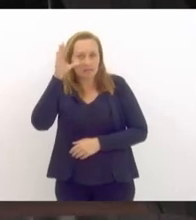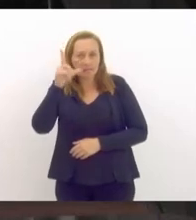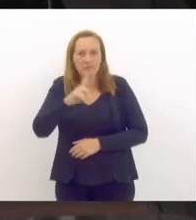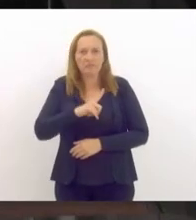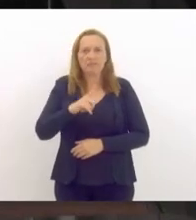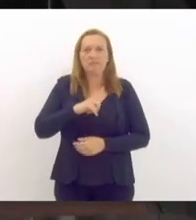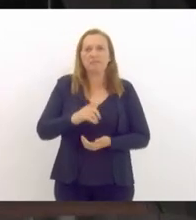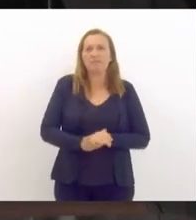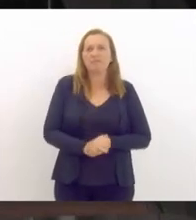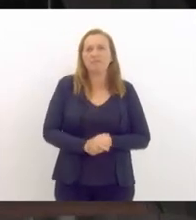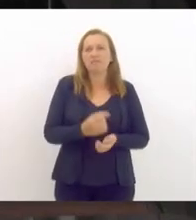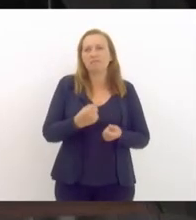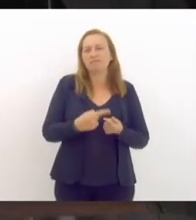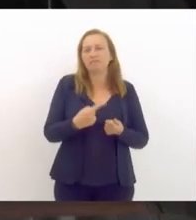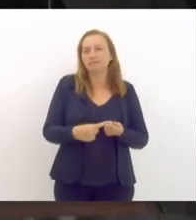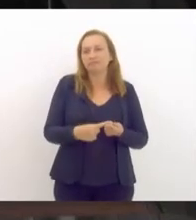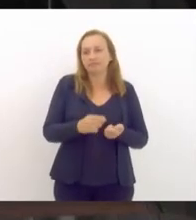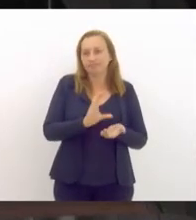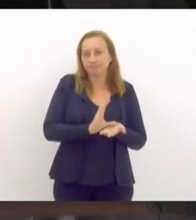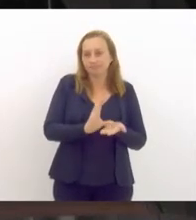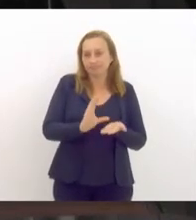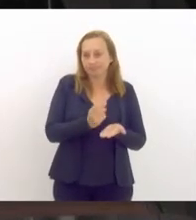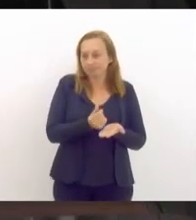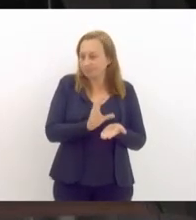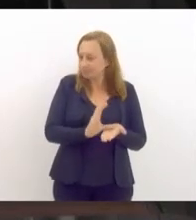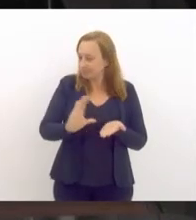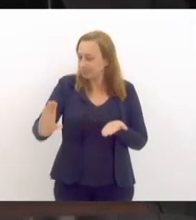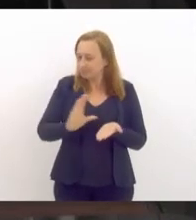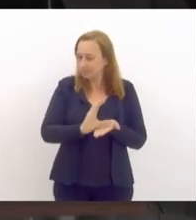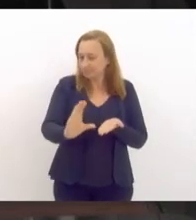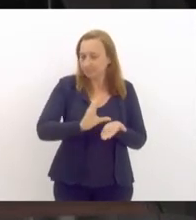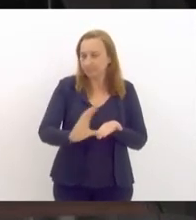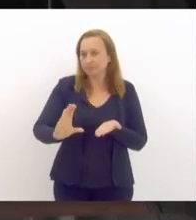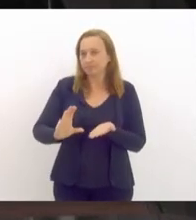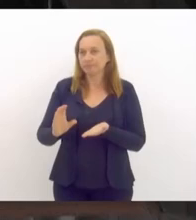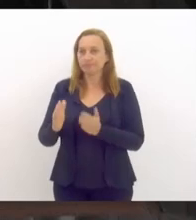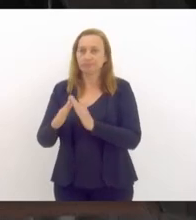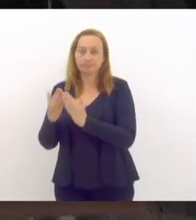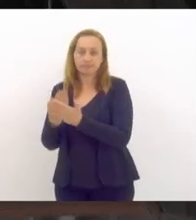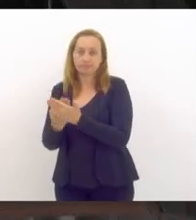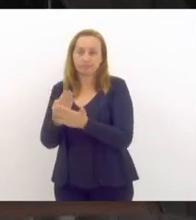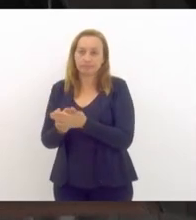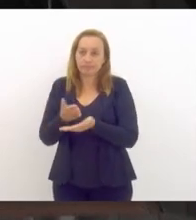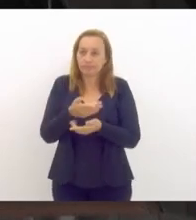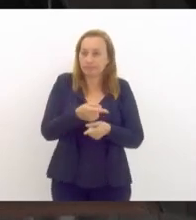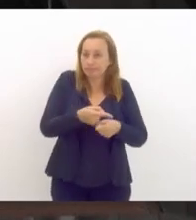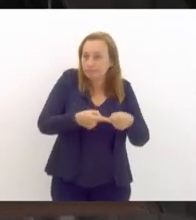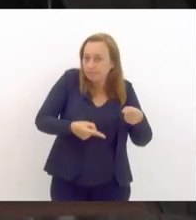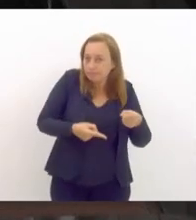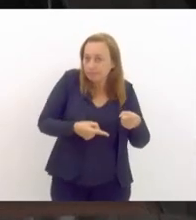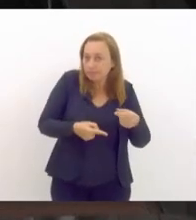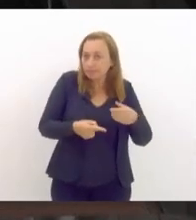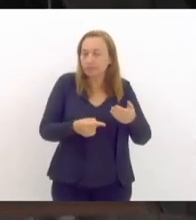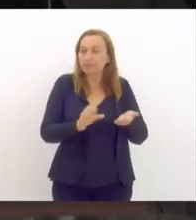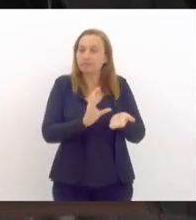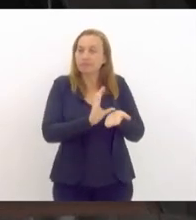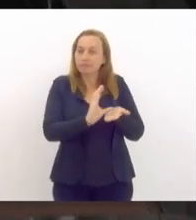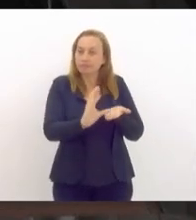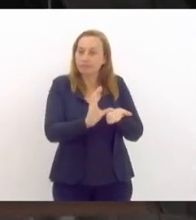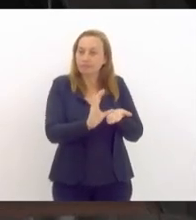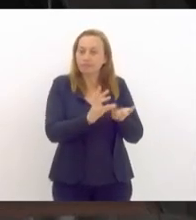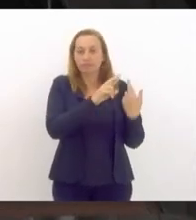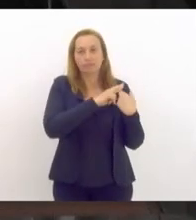o repasse não foi um feitos as escolas e uma parte dessa verba é de responsabilidade do estado